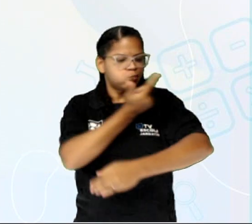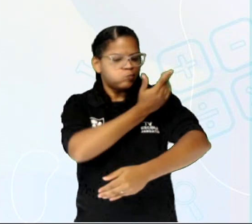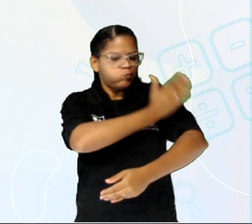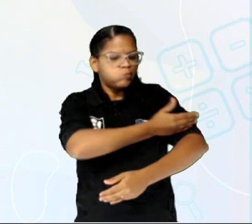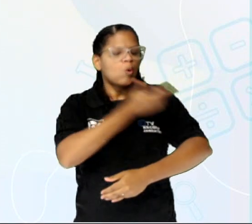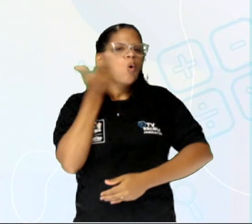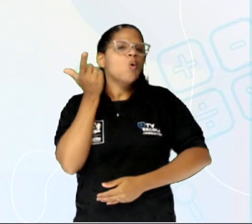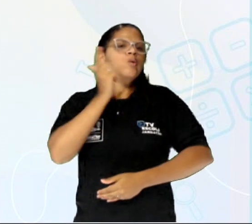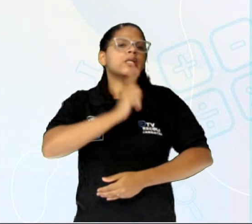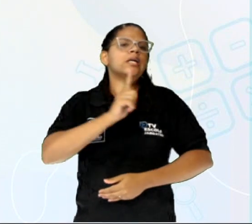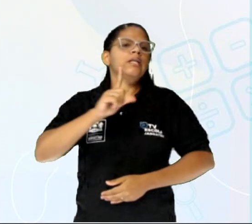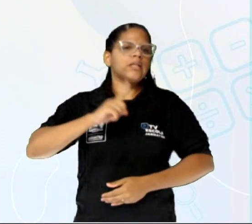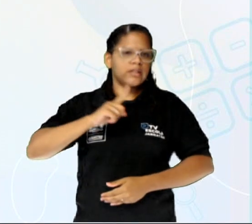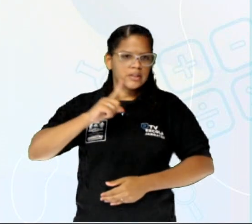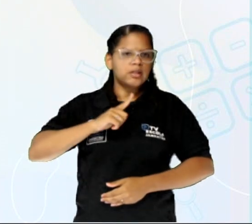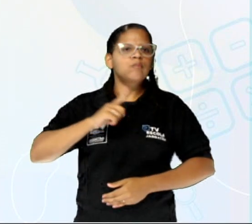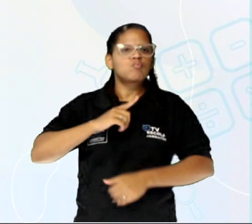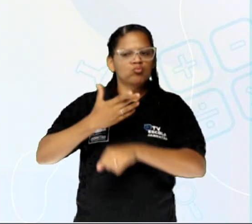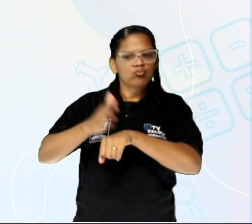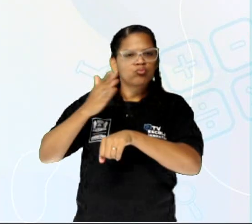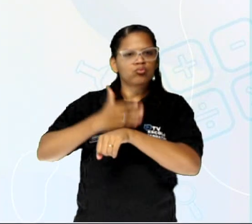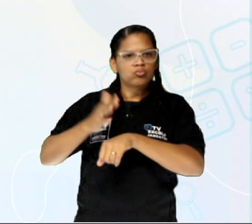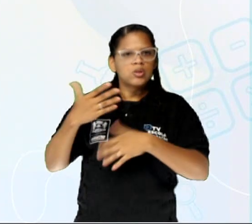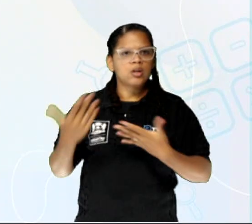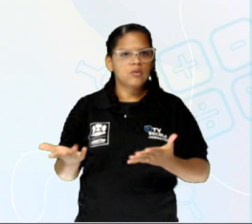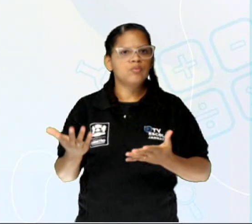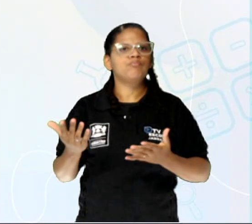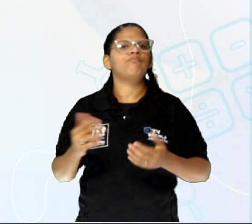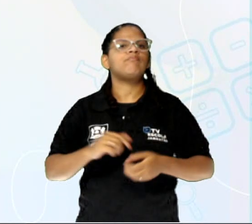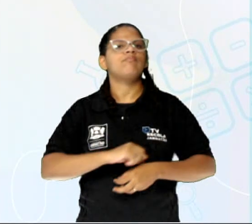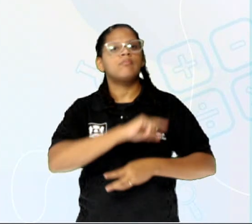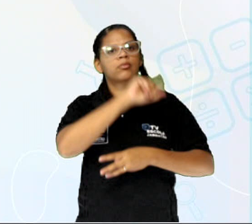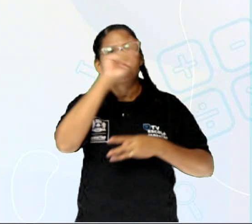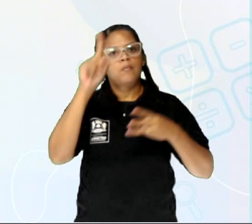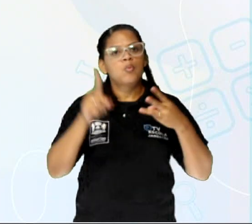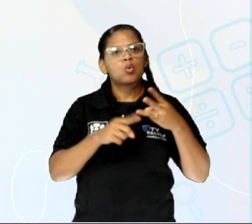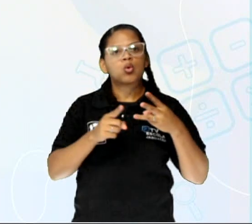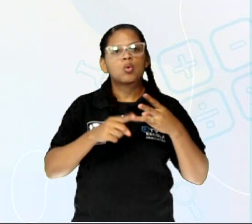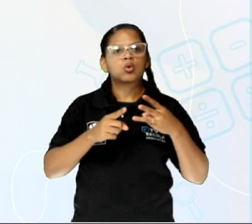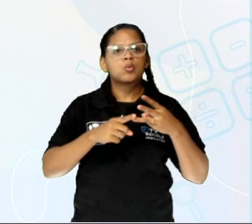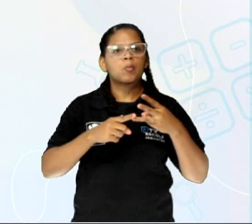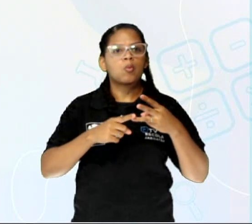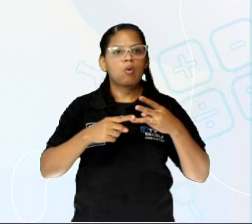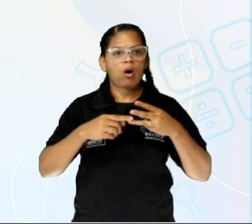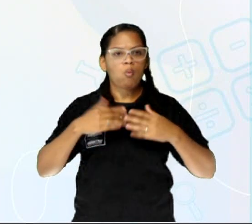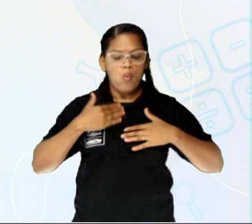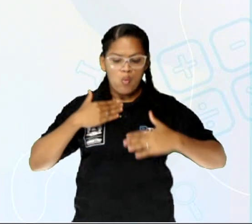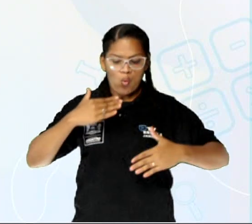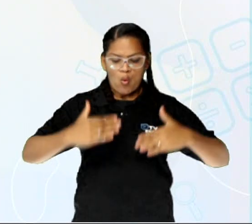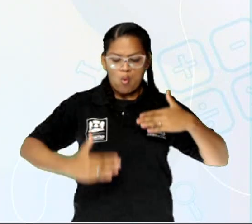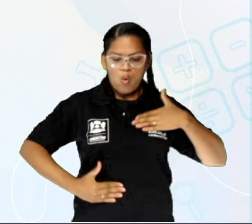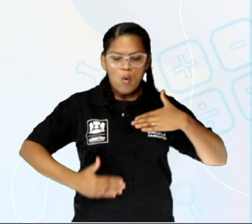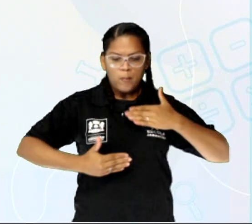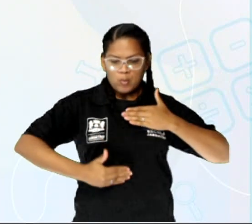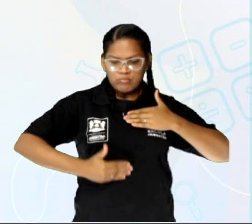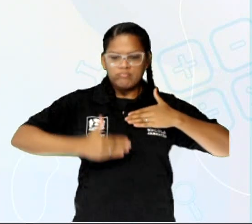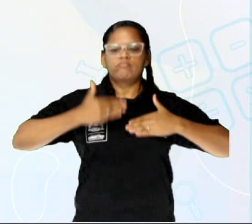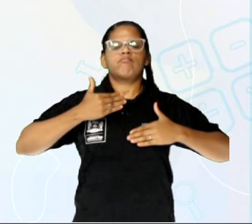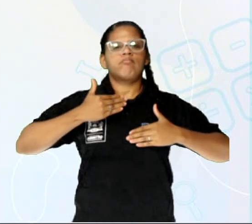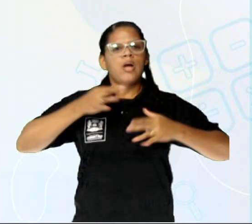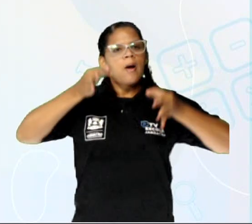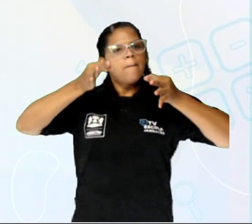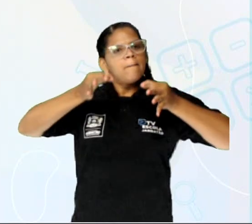tem dentro do exercício funcional. E por último, a melhoria da postura corporal. Né? Olha só como a